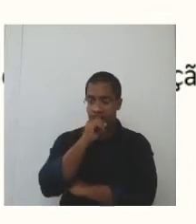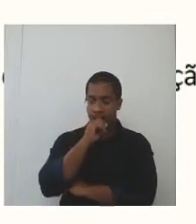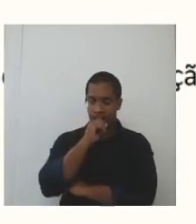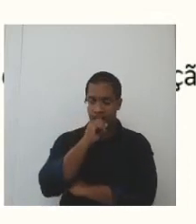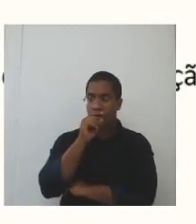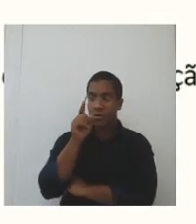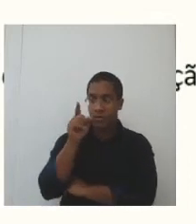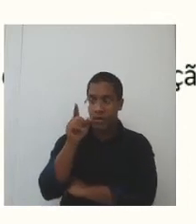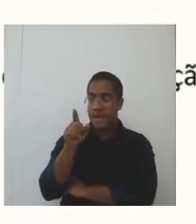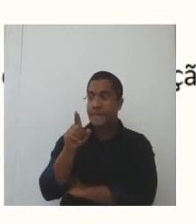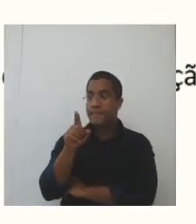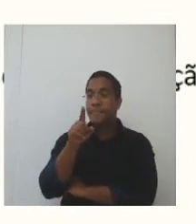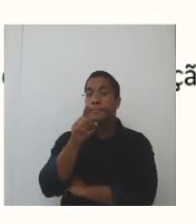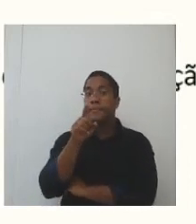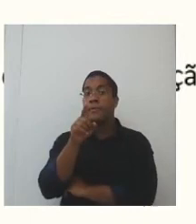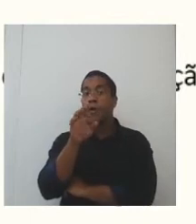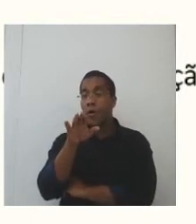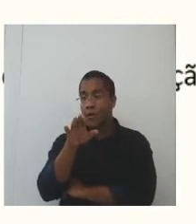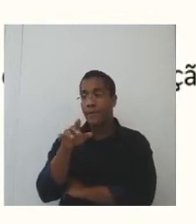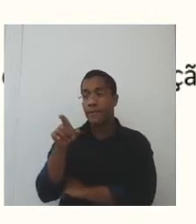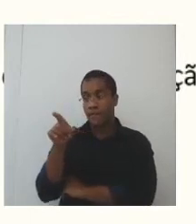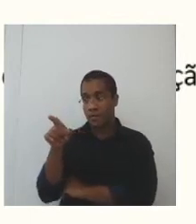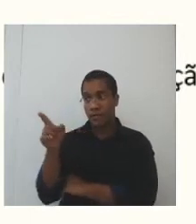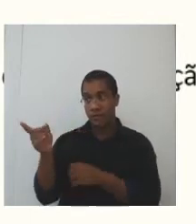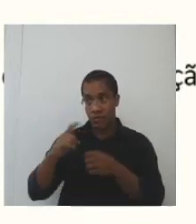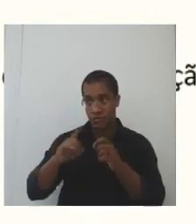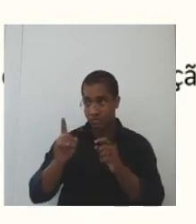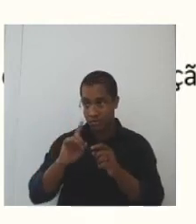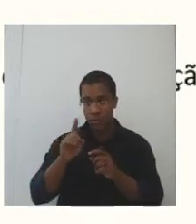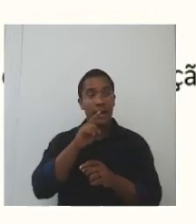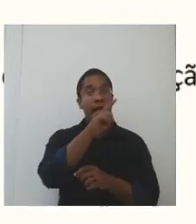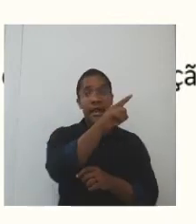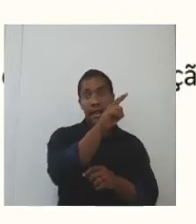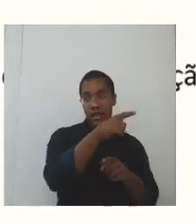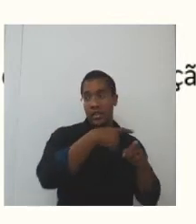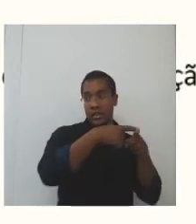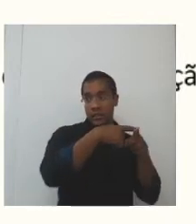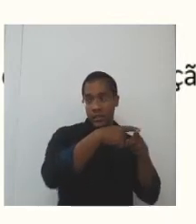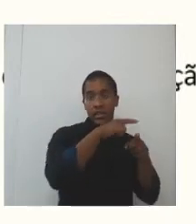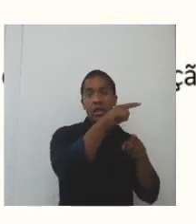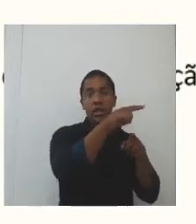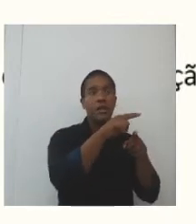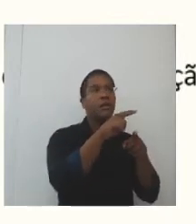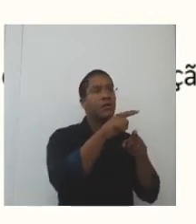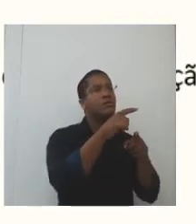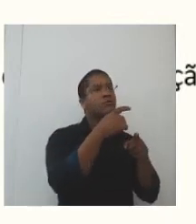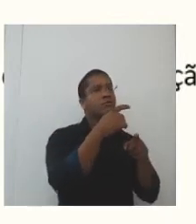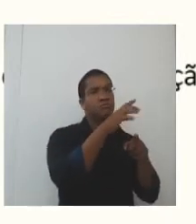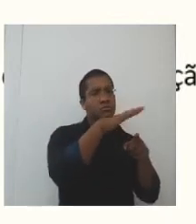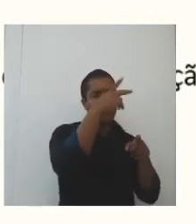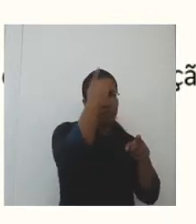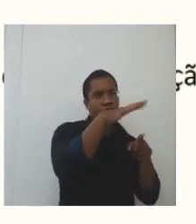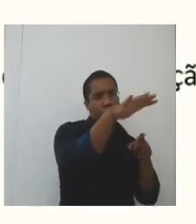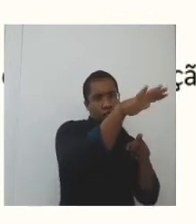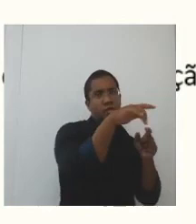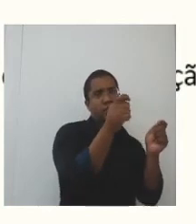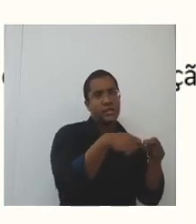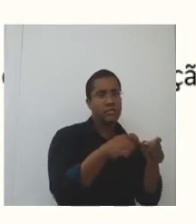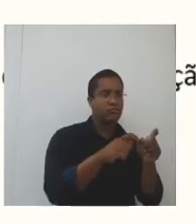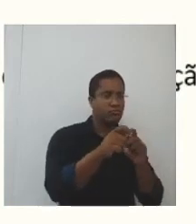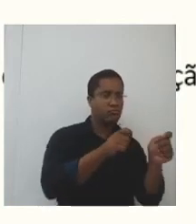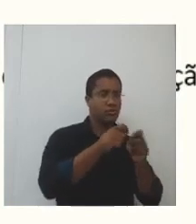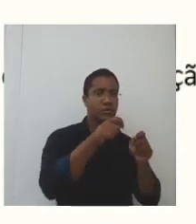os ingleses administrassem o território português na ausência da família real. E assim sendo, um tal de Lord